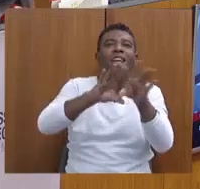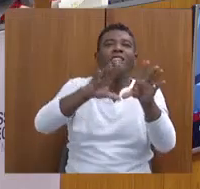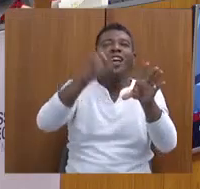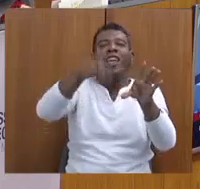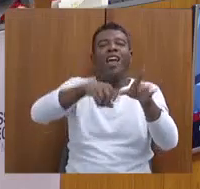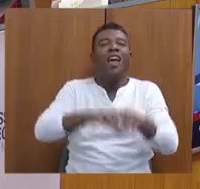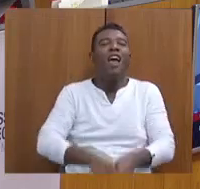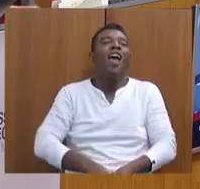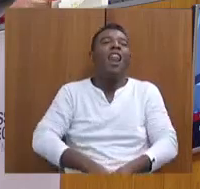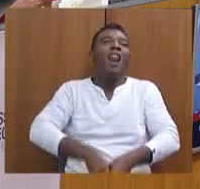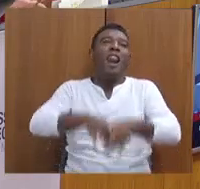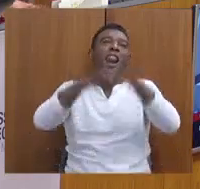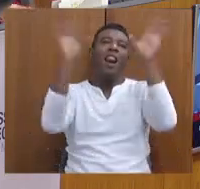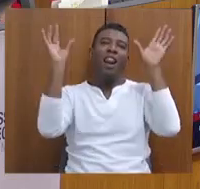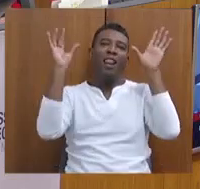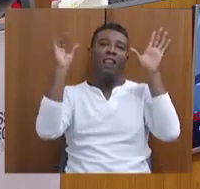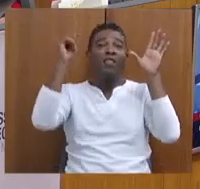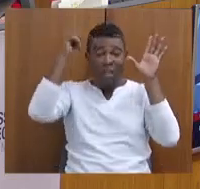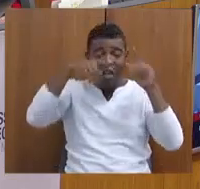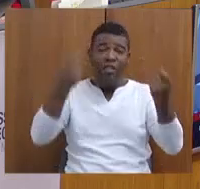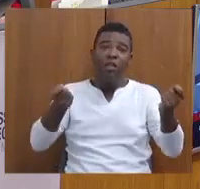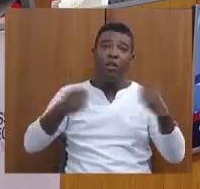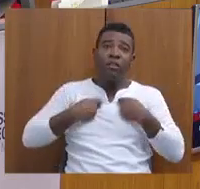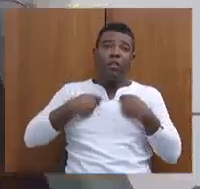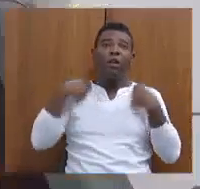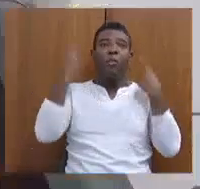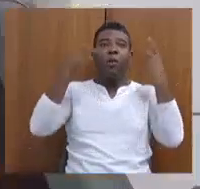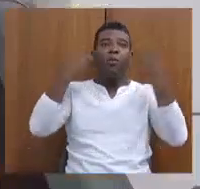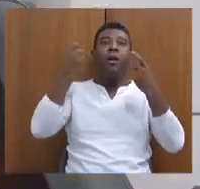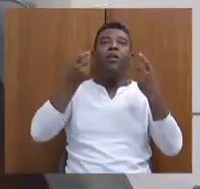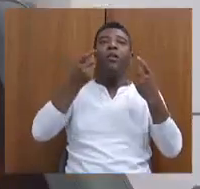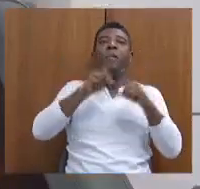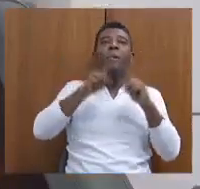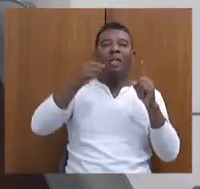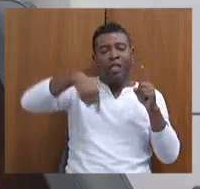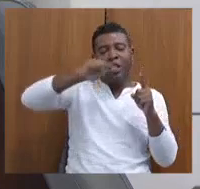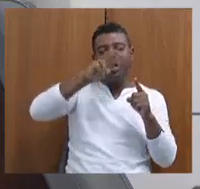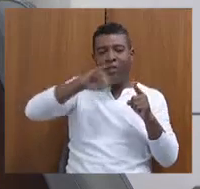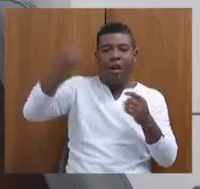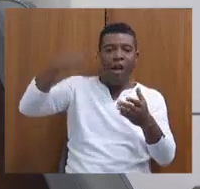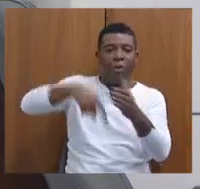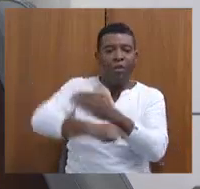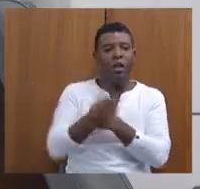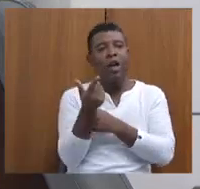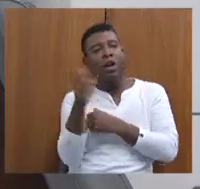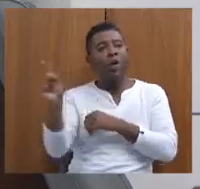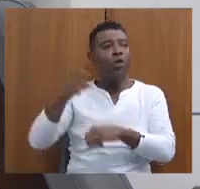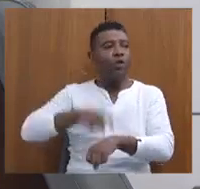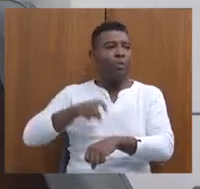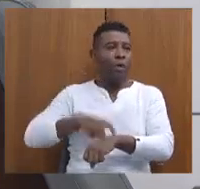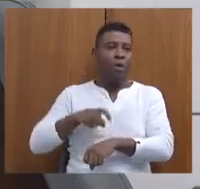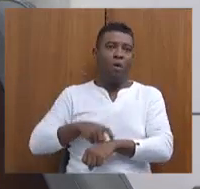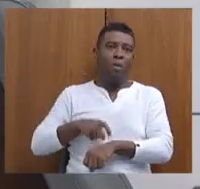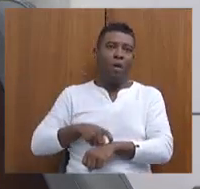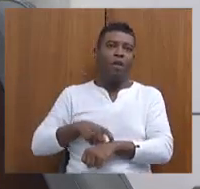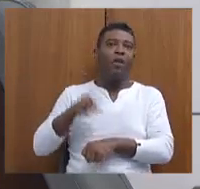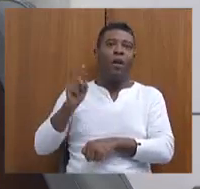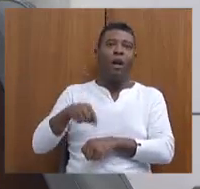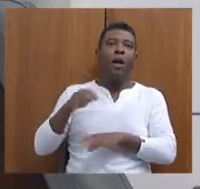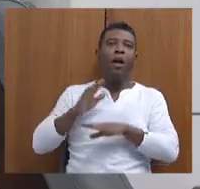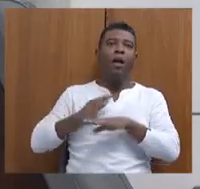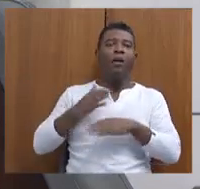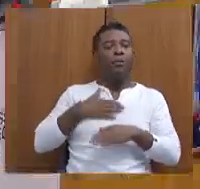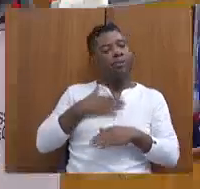né e isso é preocupante mas a gente vai aprofundar isso em outros momentos Obrigada Presidente Então essas as minhas considerações